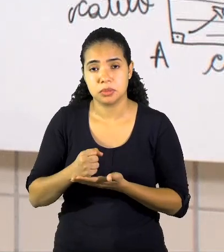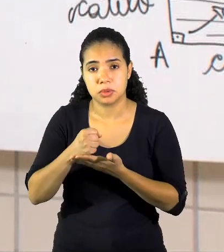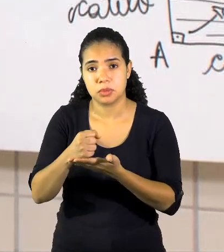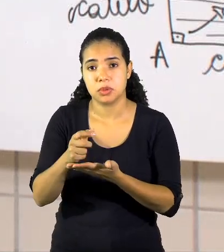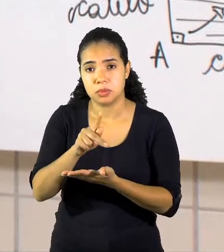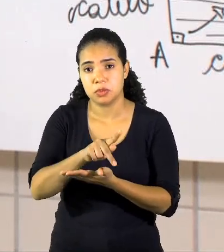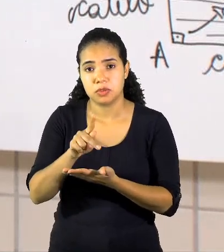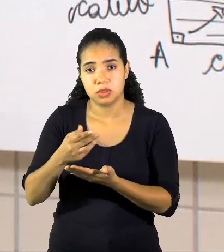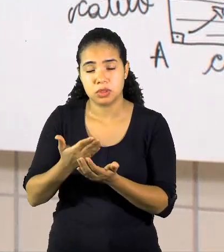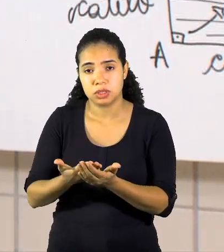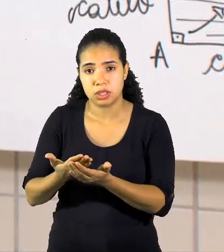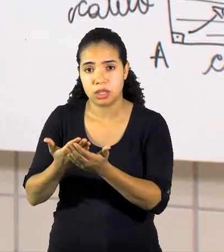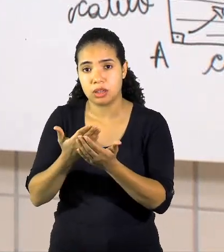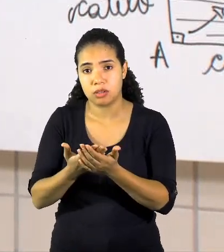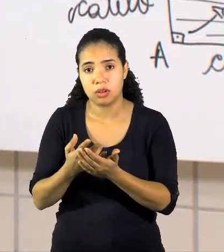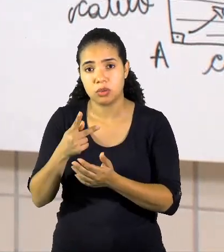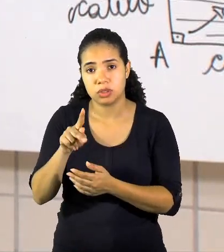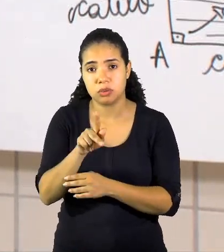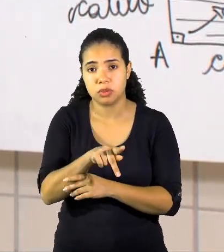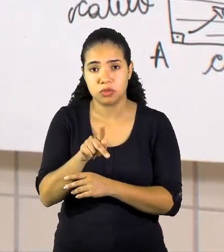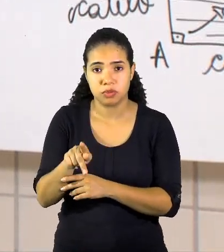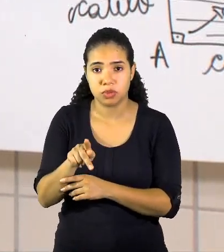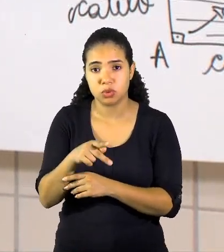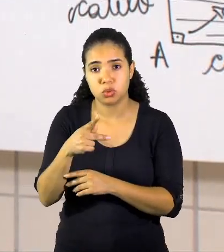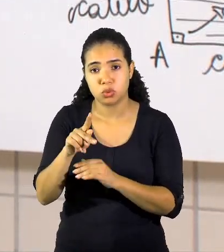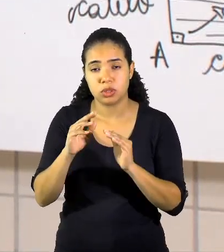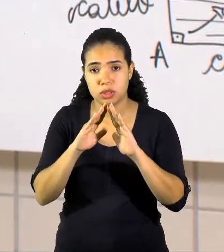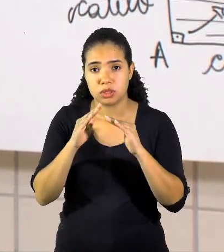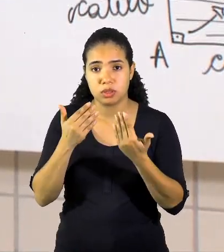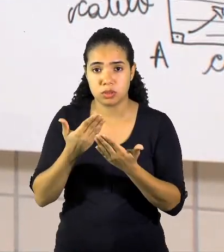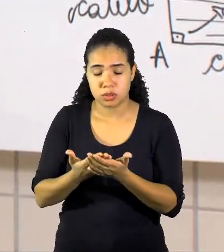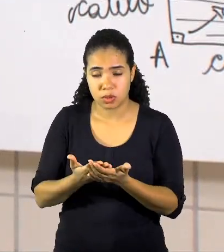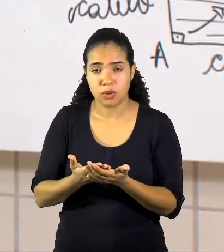aqui nas nossas aulas, com o seu professor na sua escola, para a